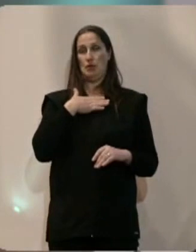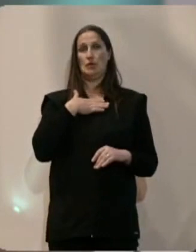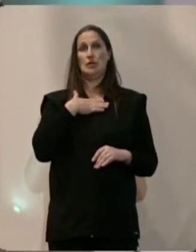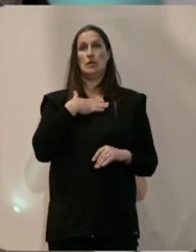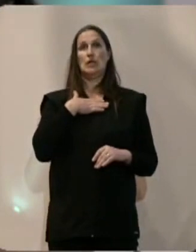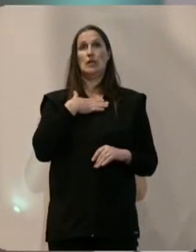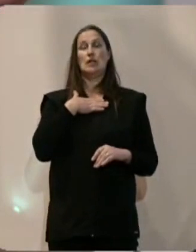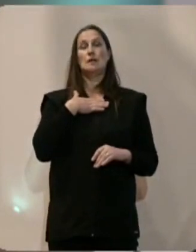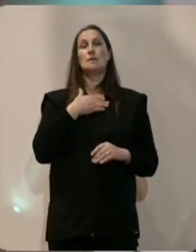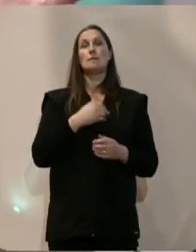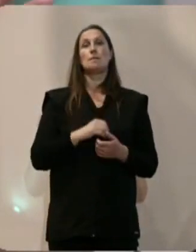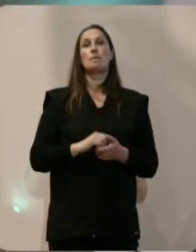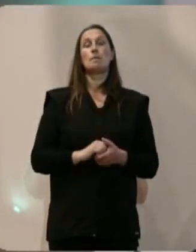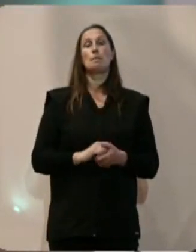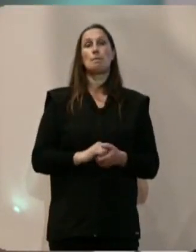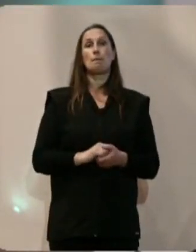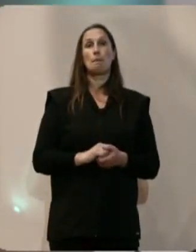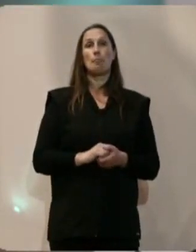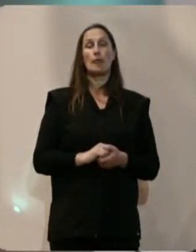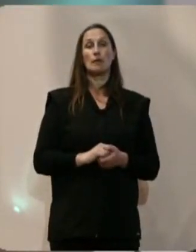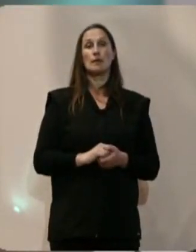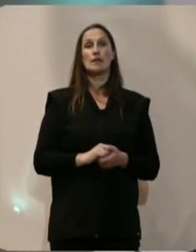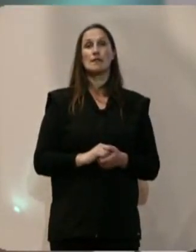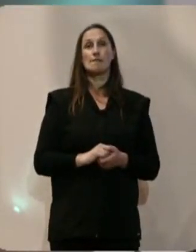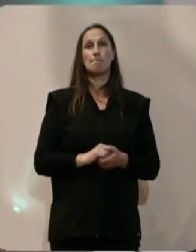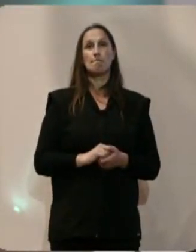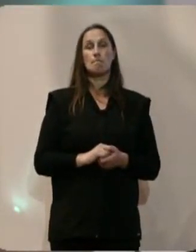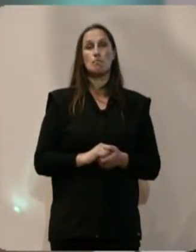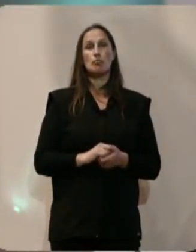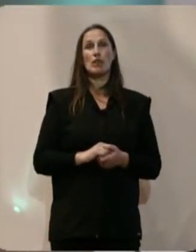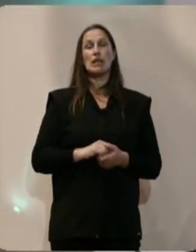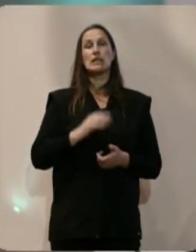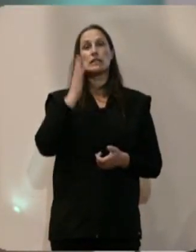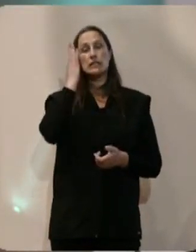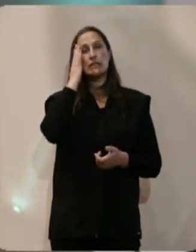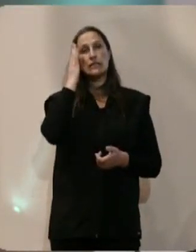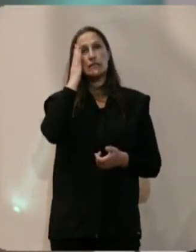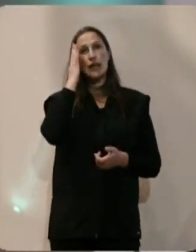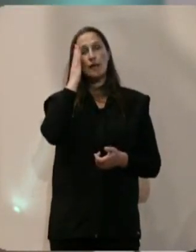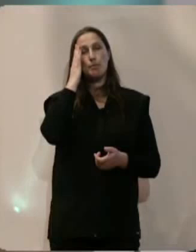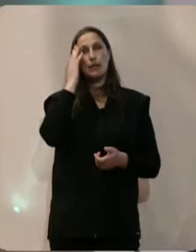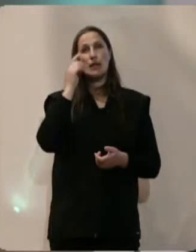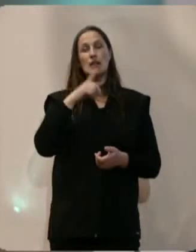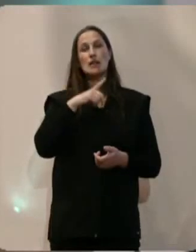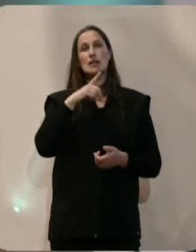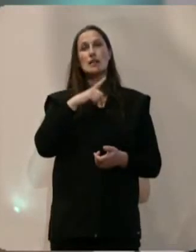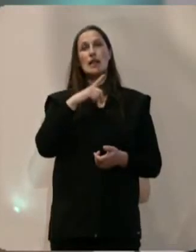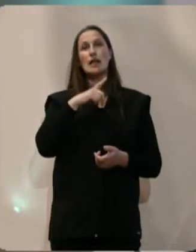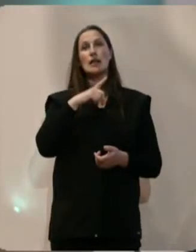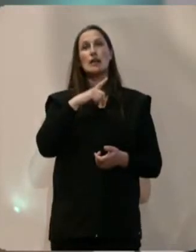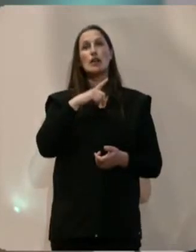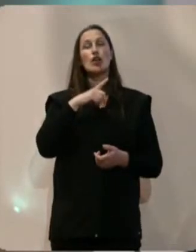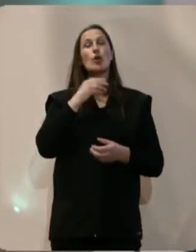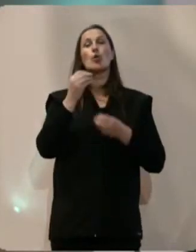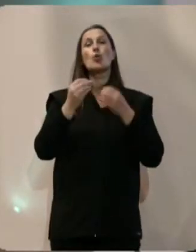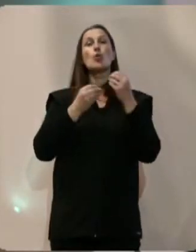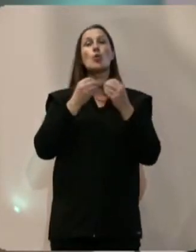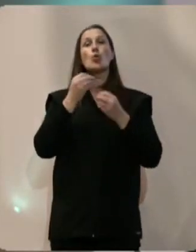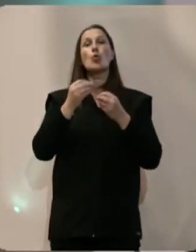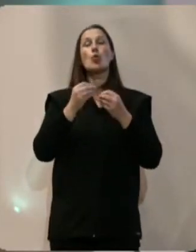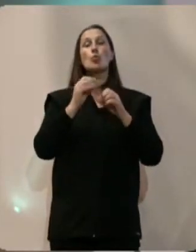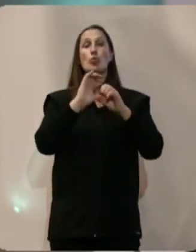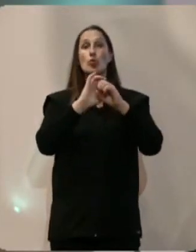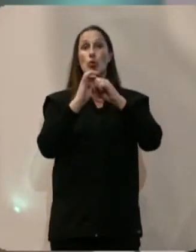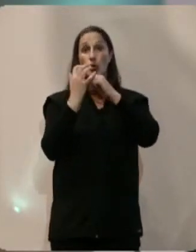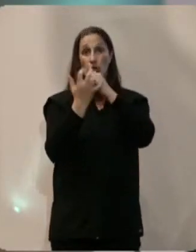alguns canais, né, que a gente pode ver o índice de transmissão do